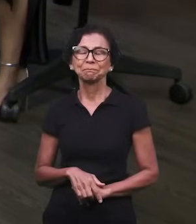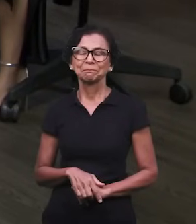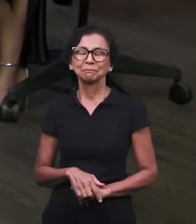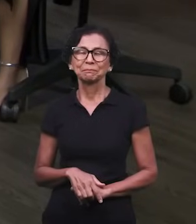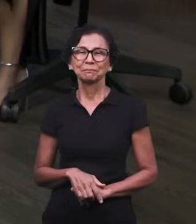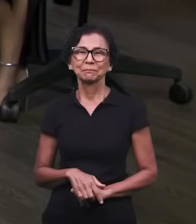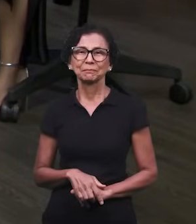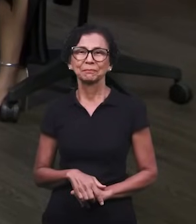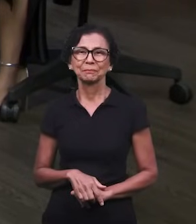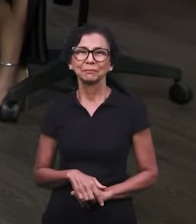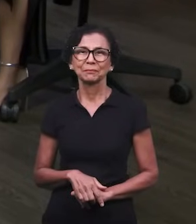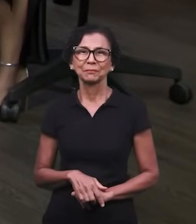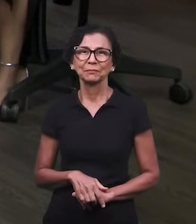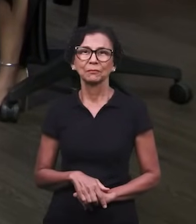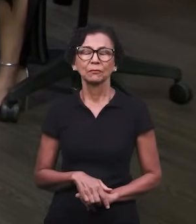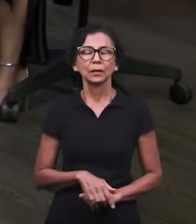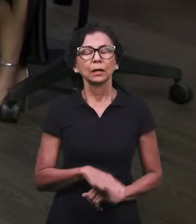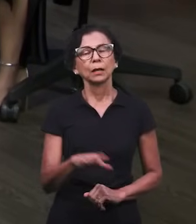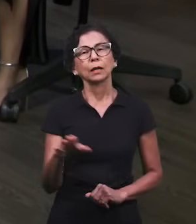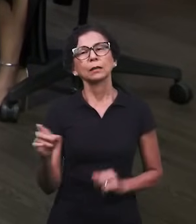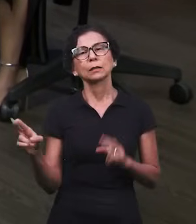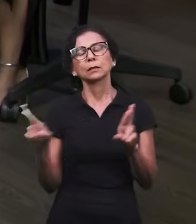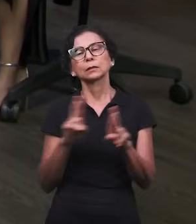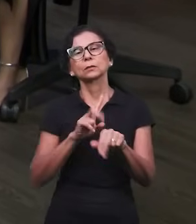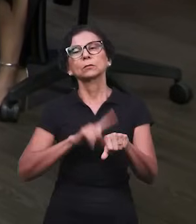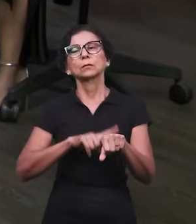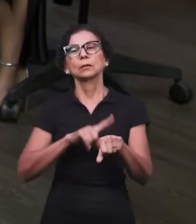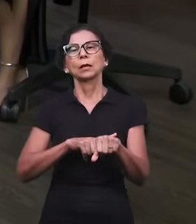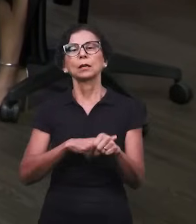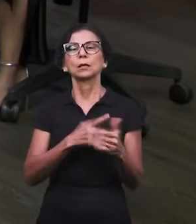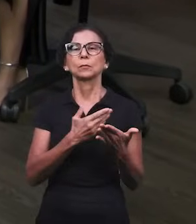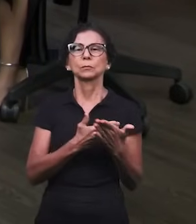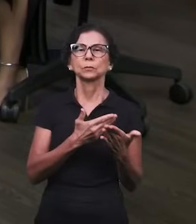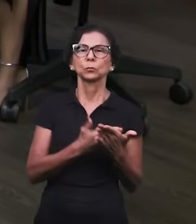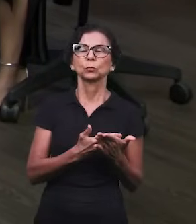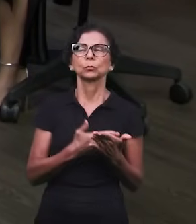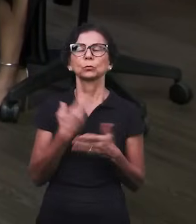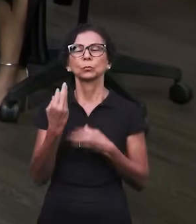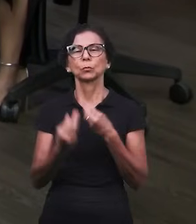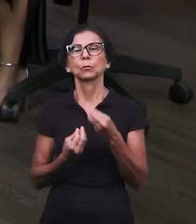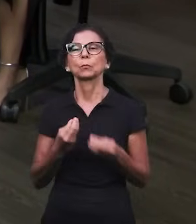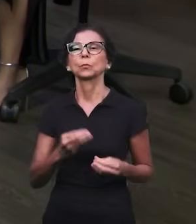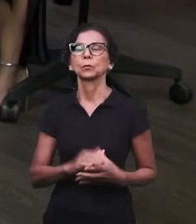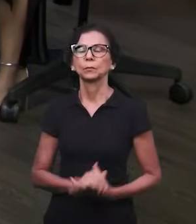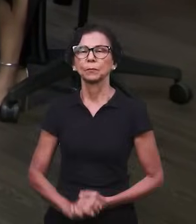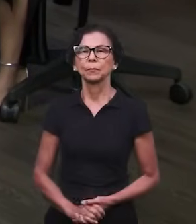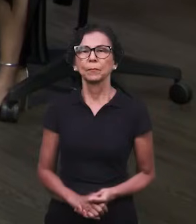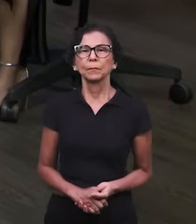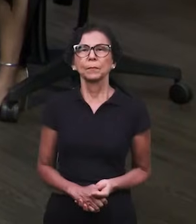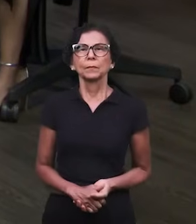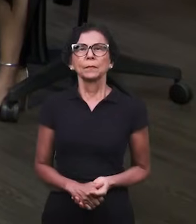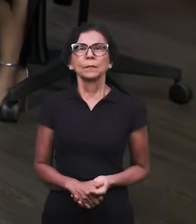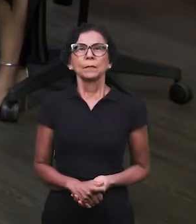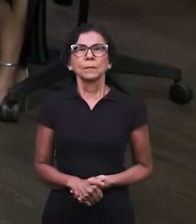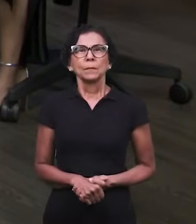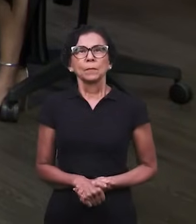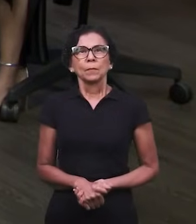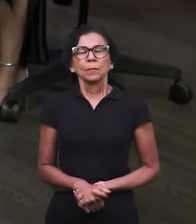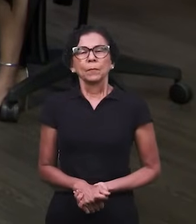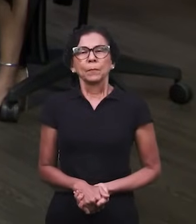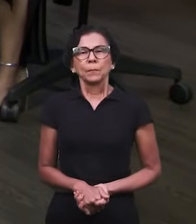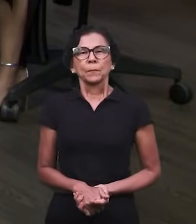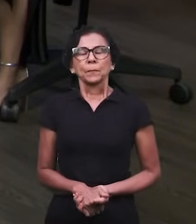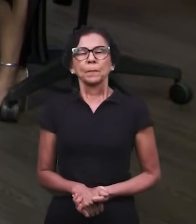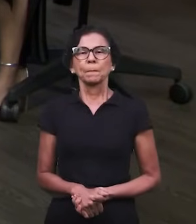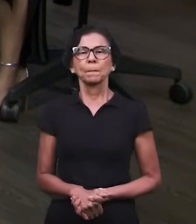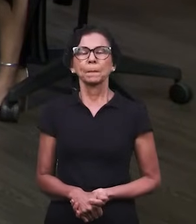tempo, né, da dedicação, do estudo e tudo mais. Porque a pergunta que a nossa irmã fez, né,